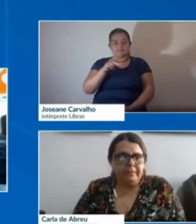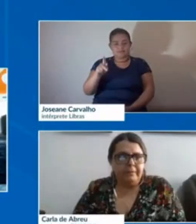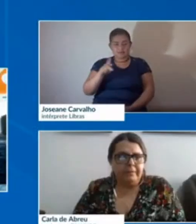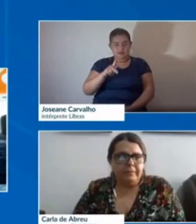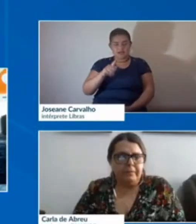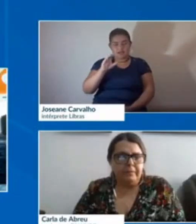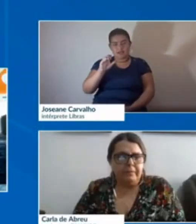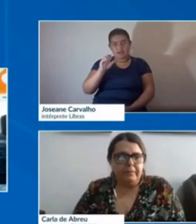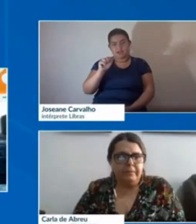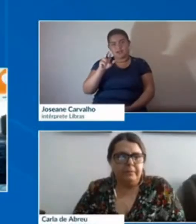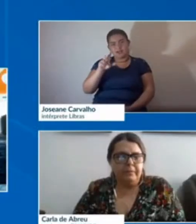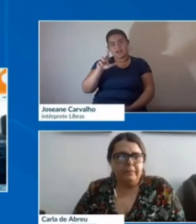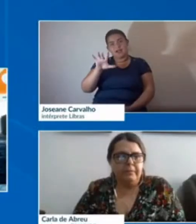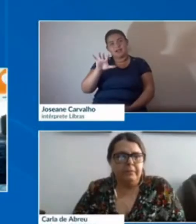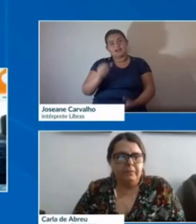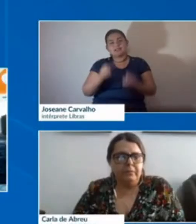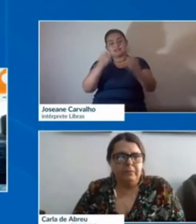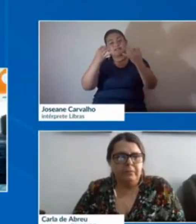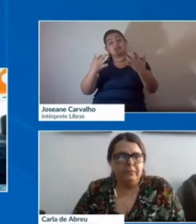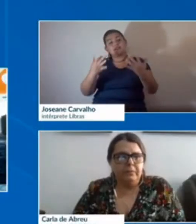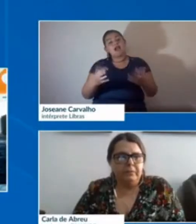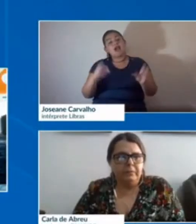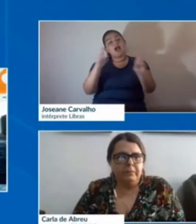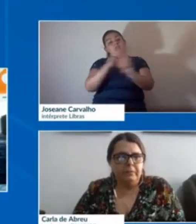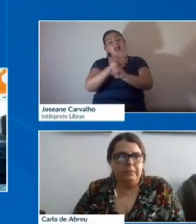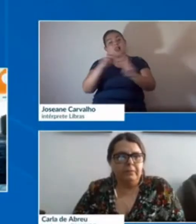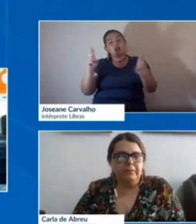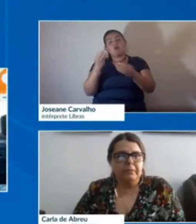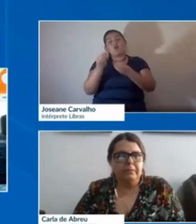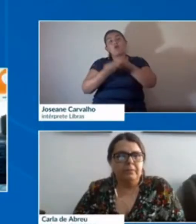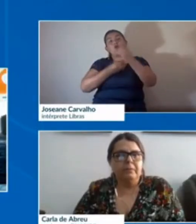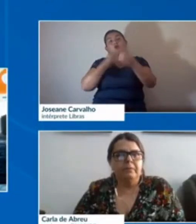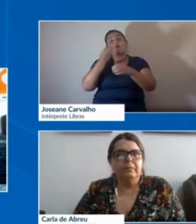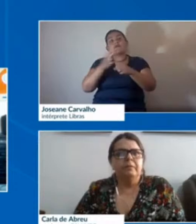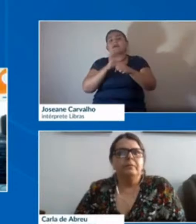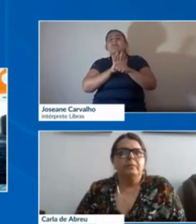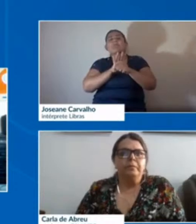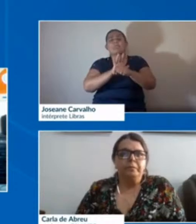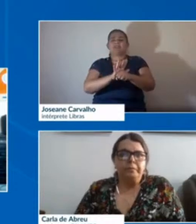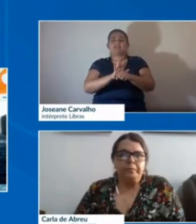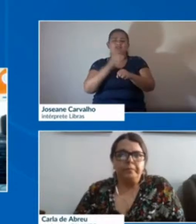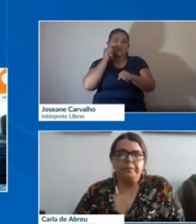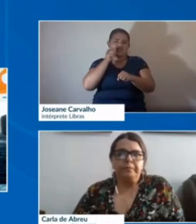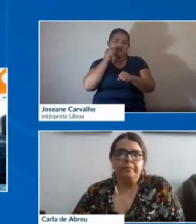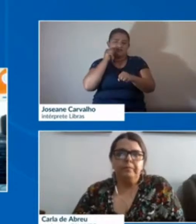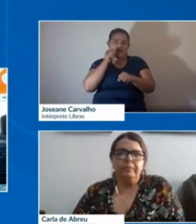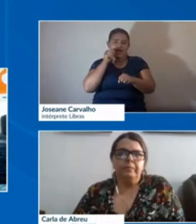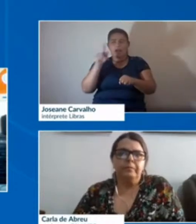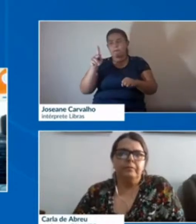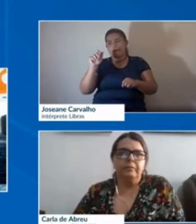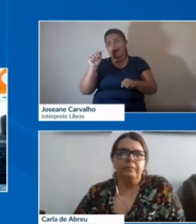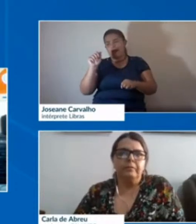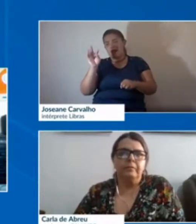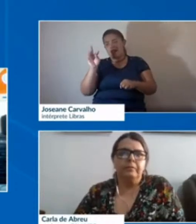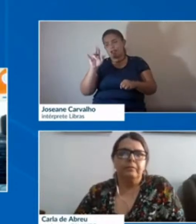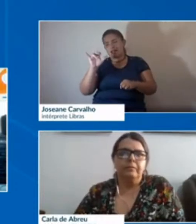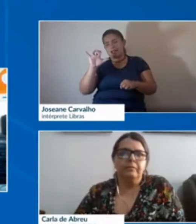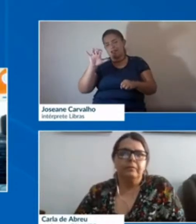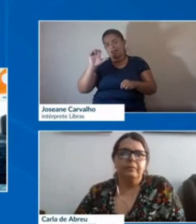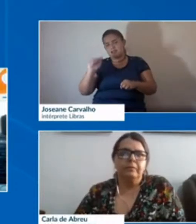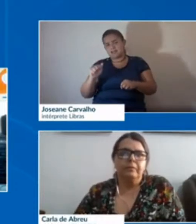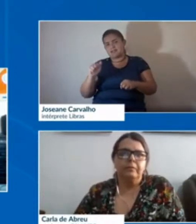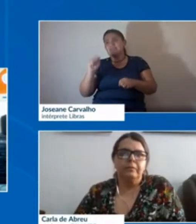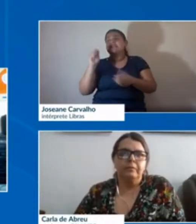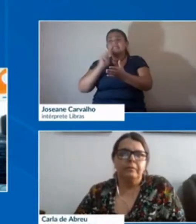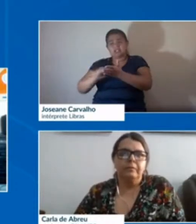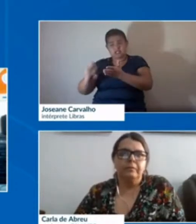em relação a esse silenciamento, né? A Patrícia destacou que a história é escrita por homens, né, e a